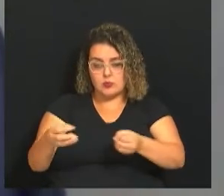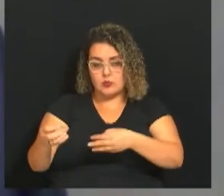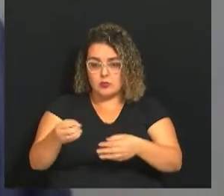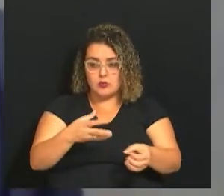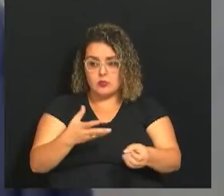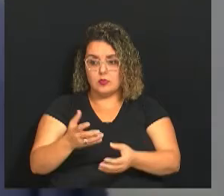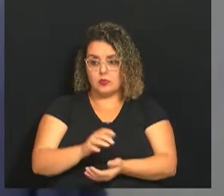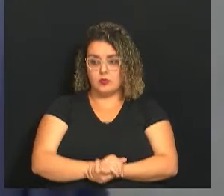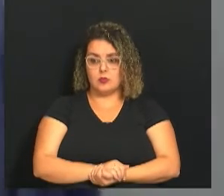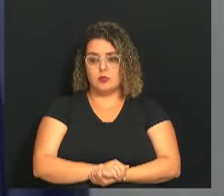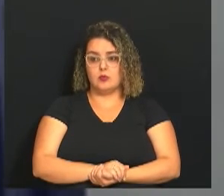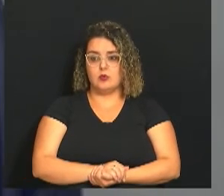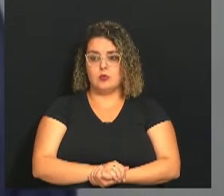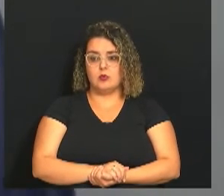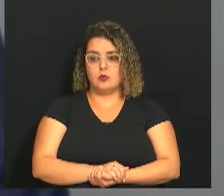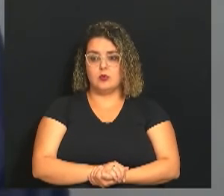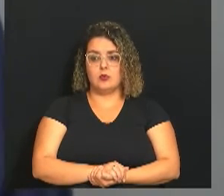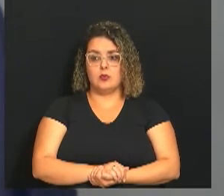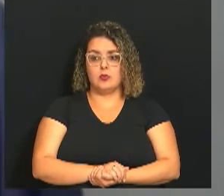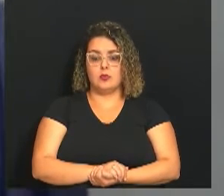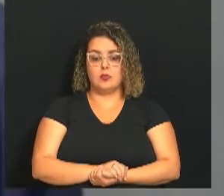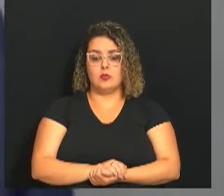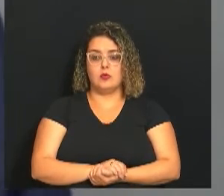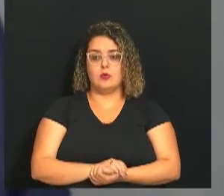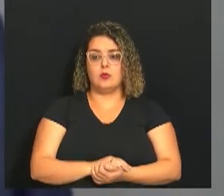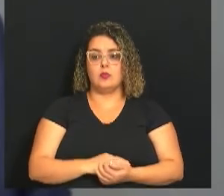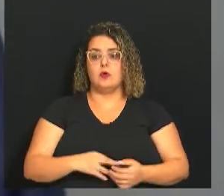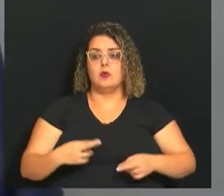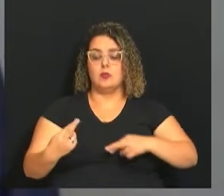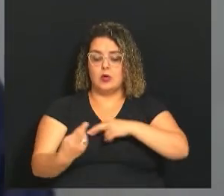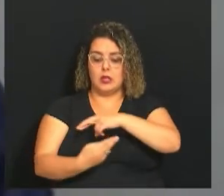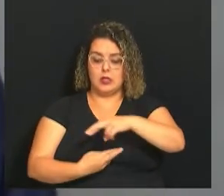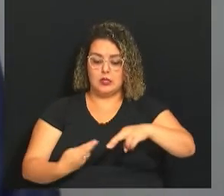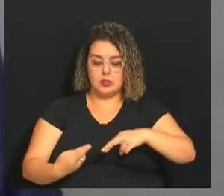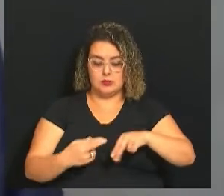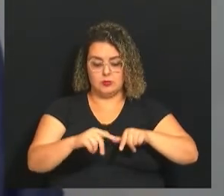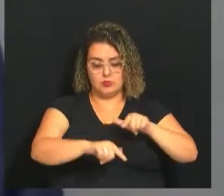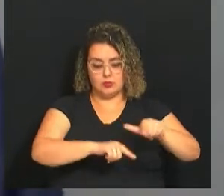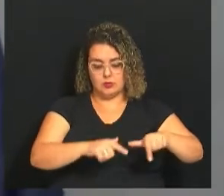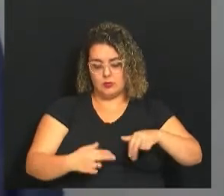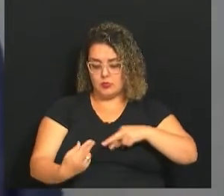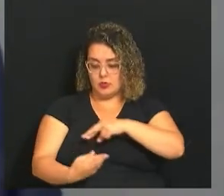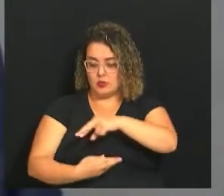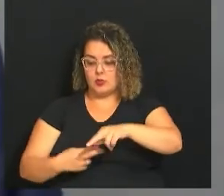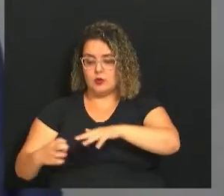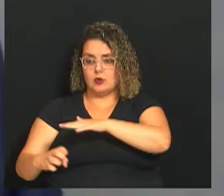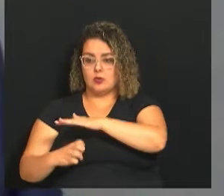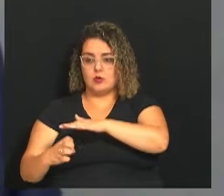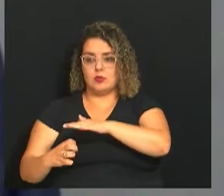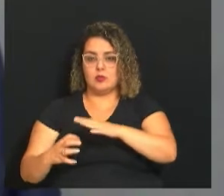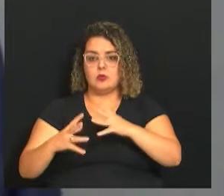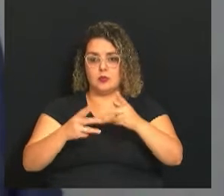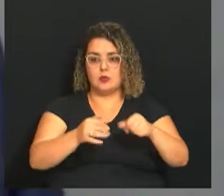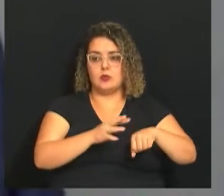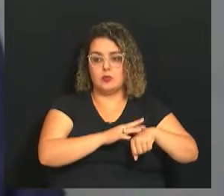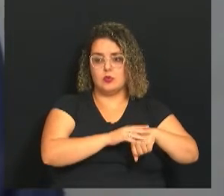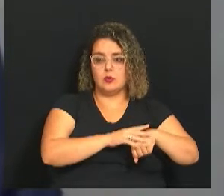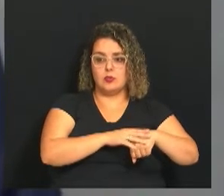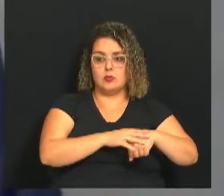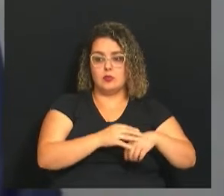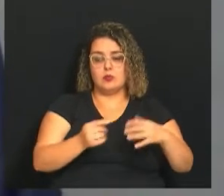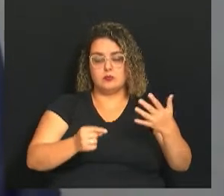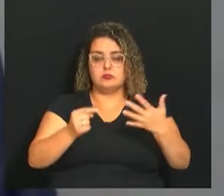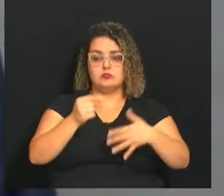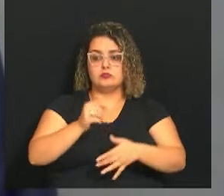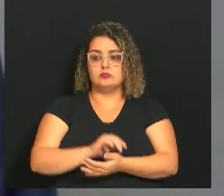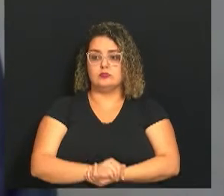da relação do empregado e empresa que são portadores dessa doença, são esses que eu apontei. Eu